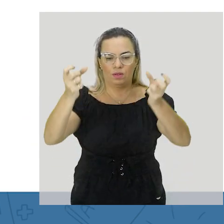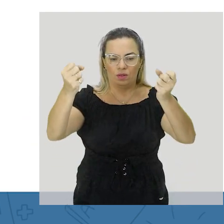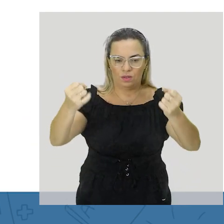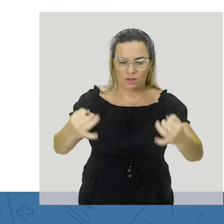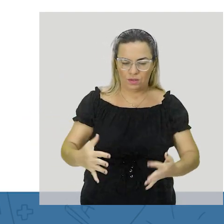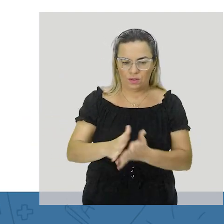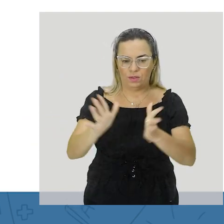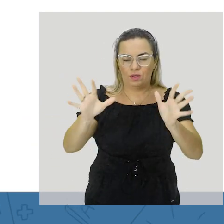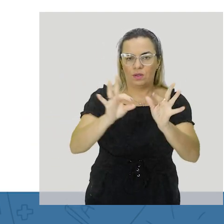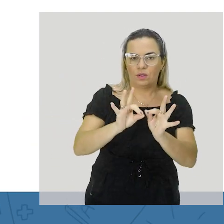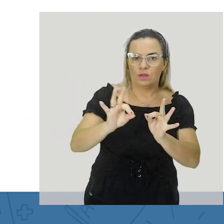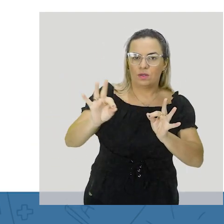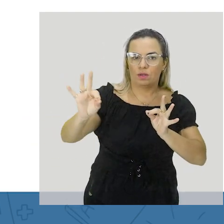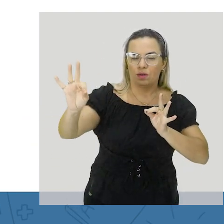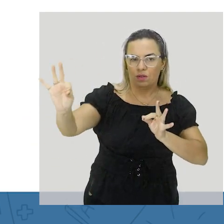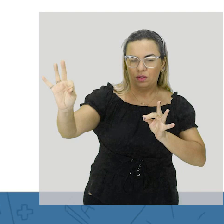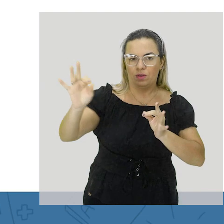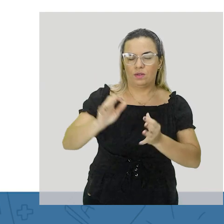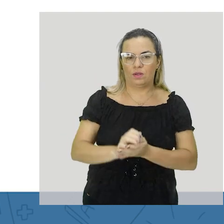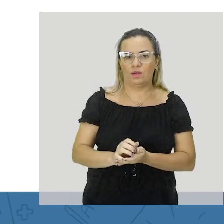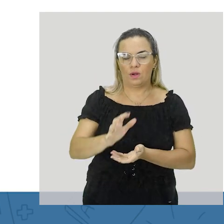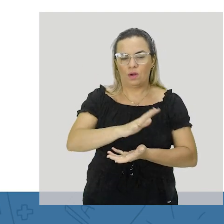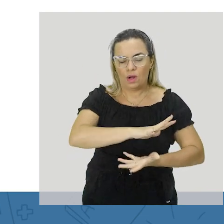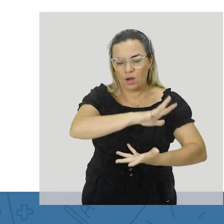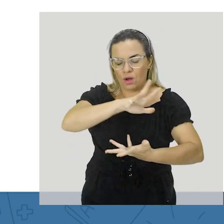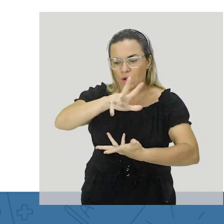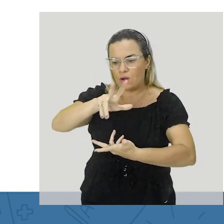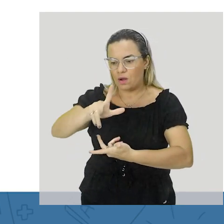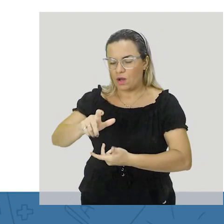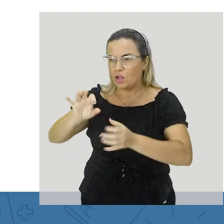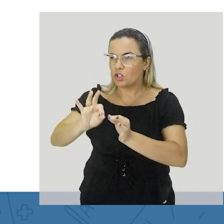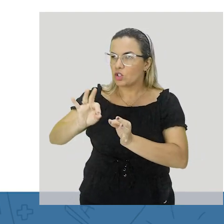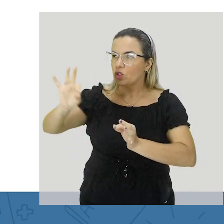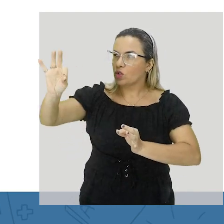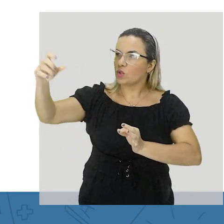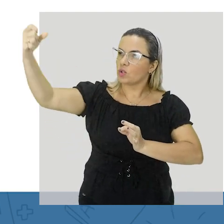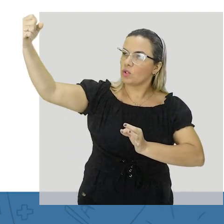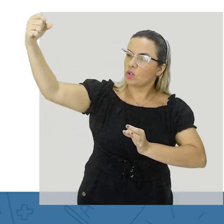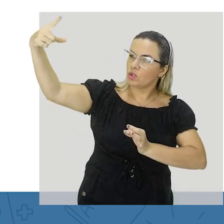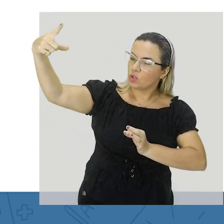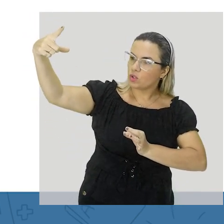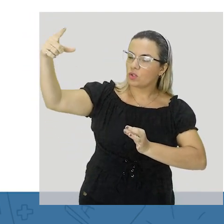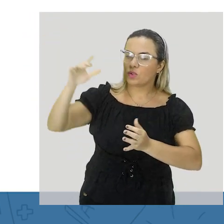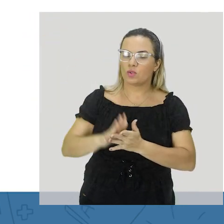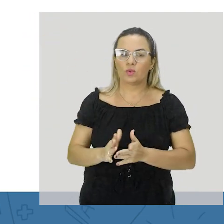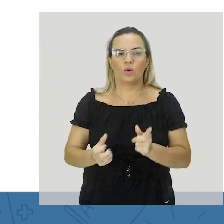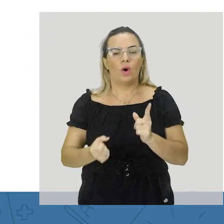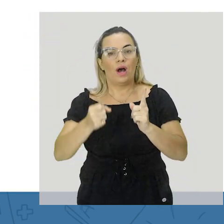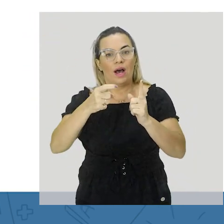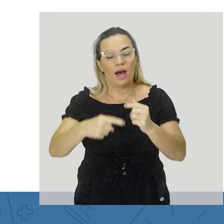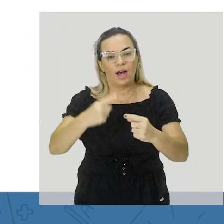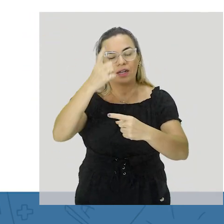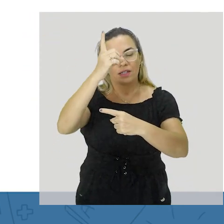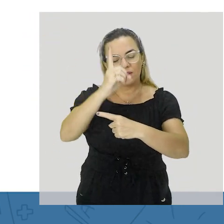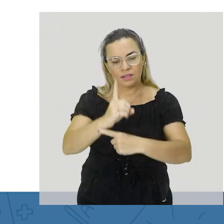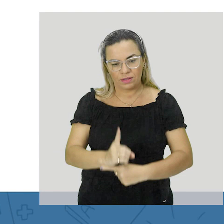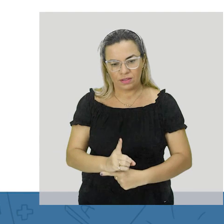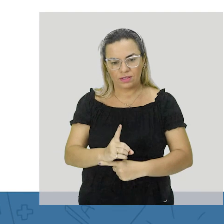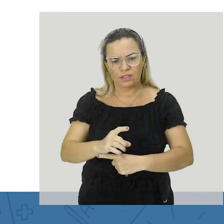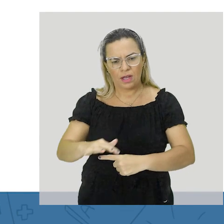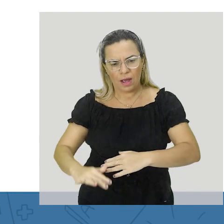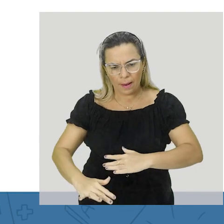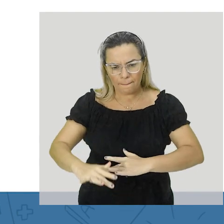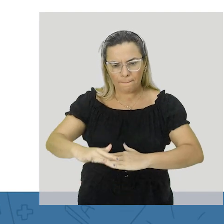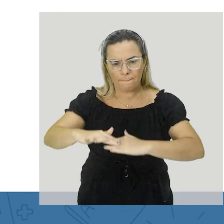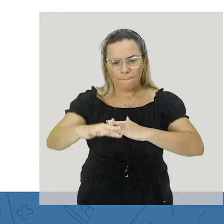sobre as distâncias dos planetas ao Sol e suas densidades médias, né? Então, nós temos uma tabela e que vai trazer, né, os